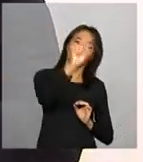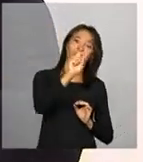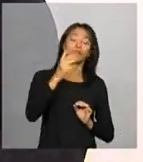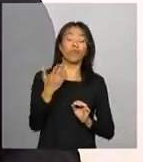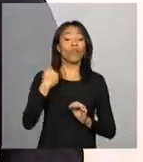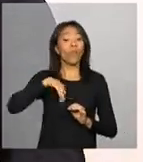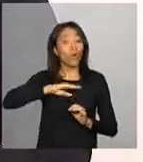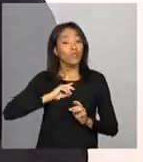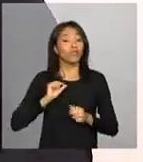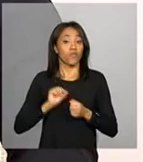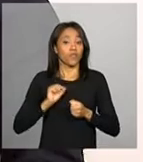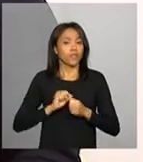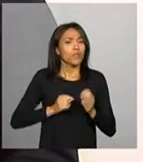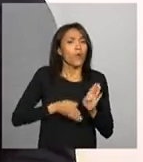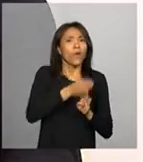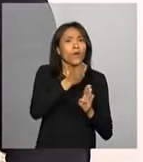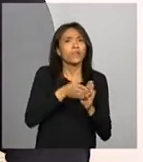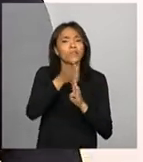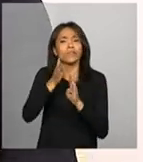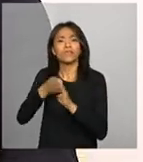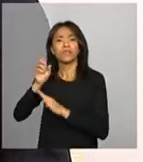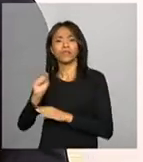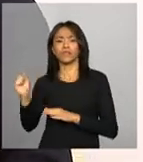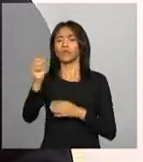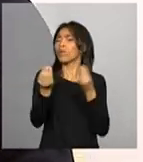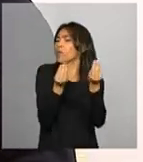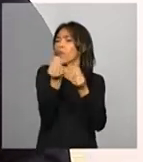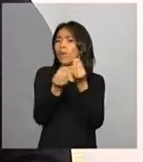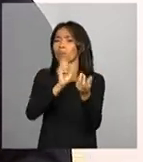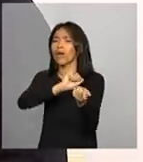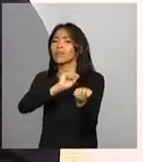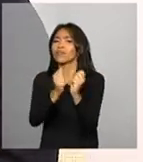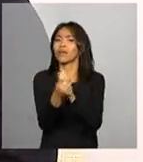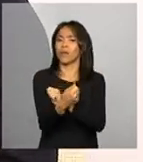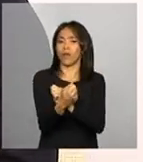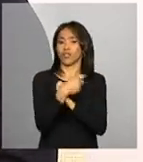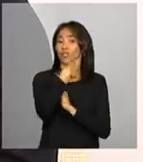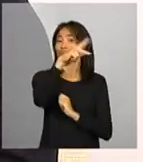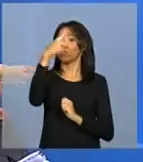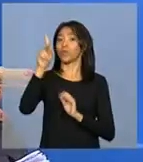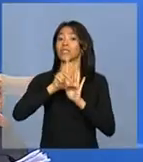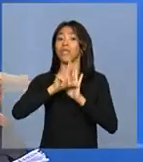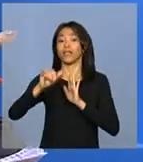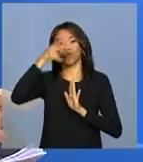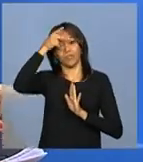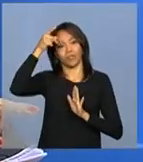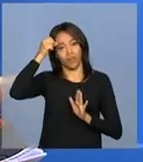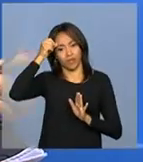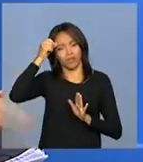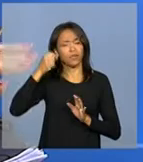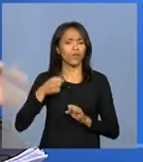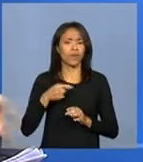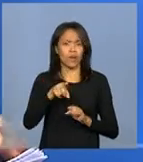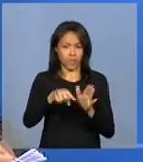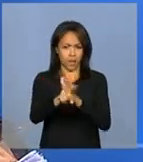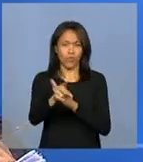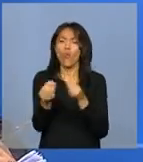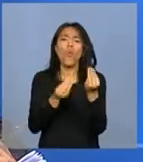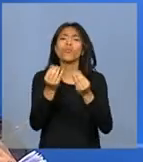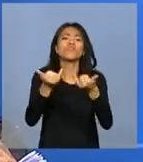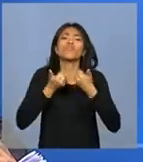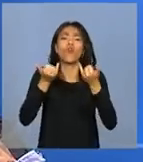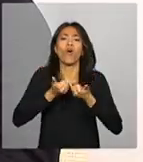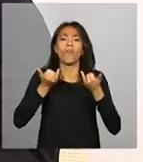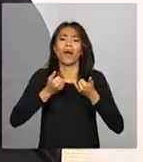uma orientação para como eles devem estruturar suas Leis Municipais e como é que eles podem se informar a respeito dessa